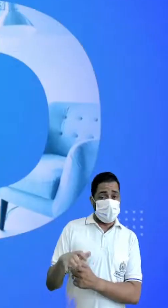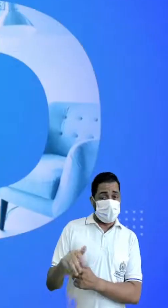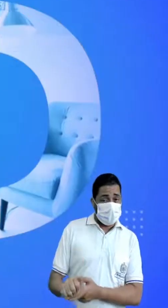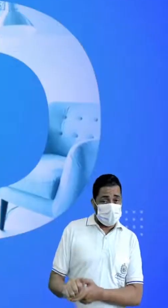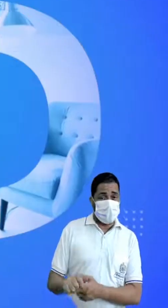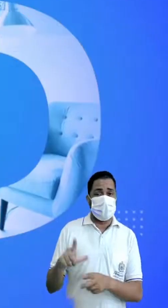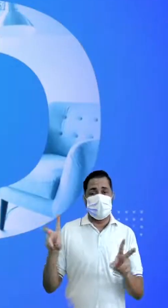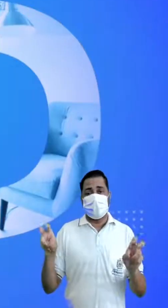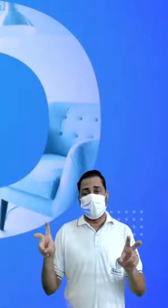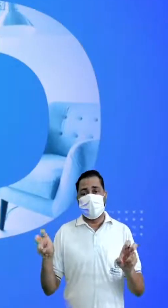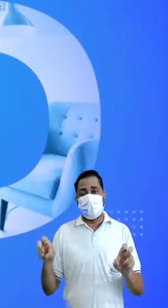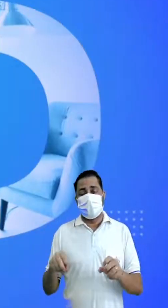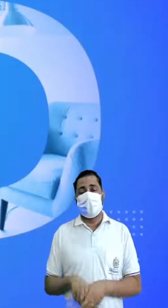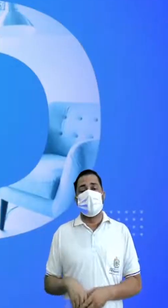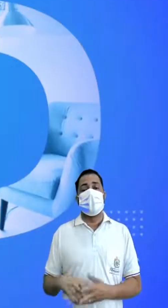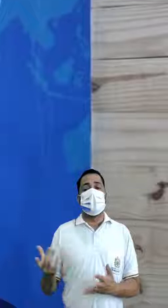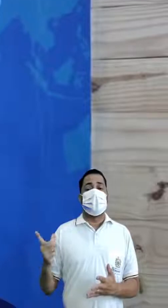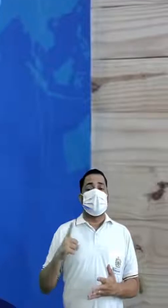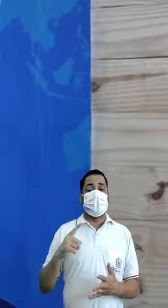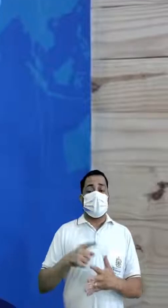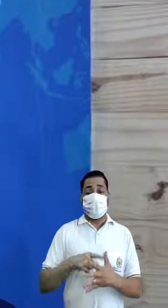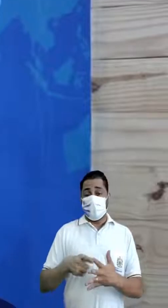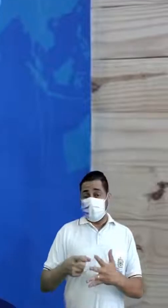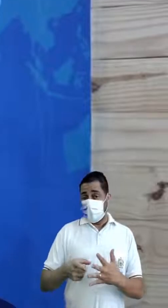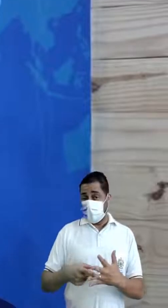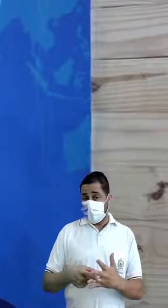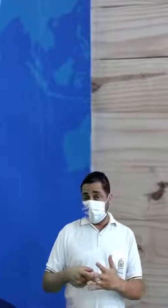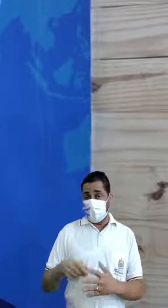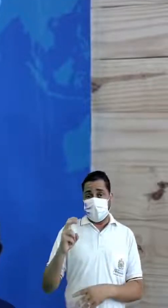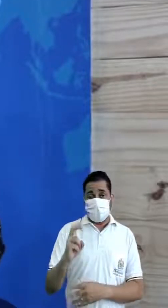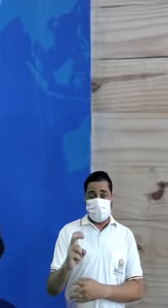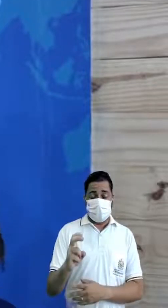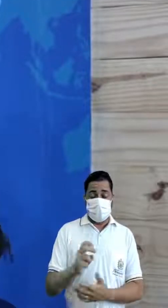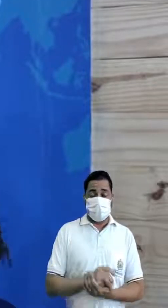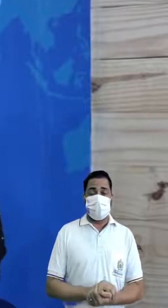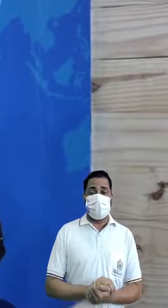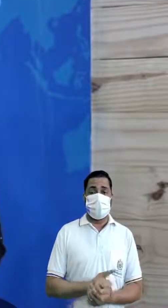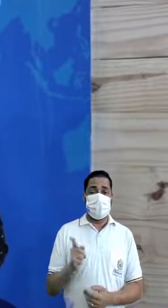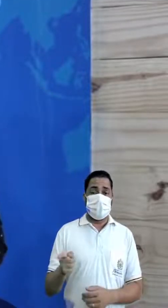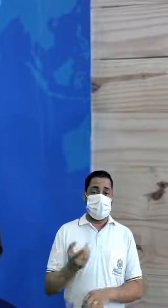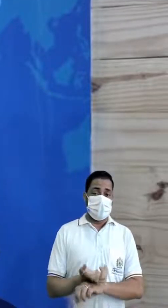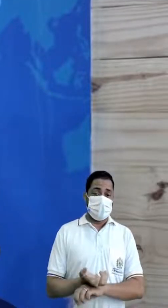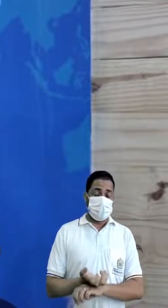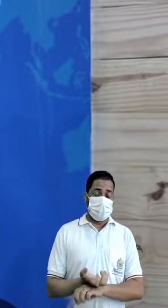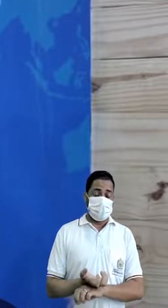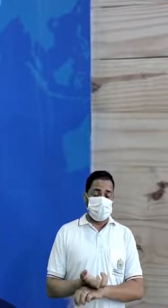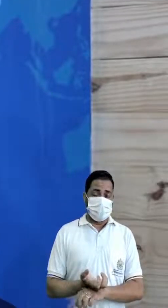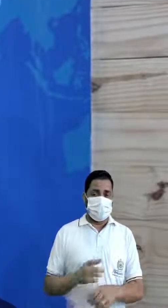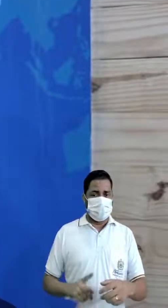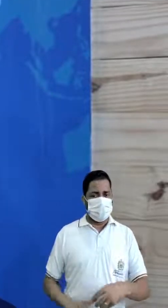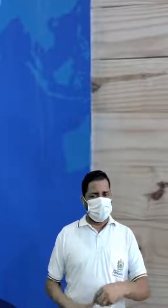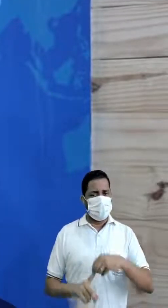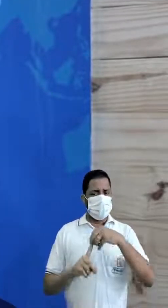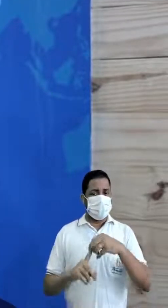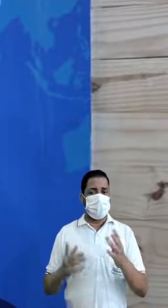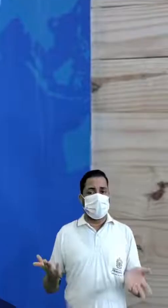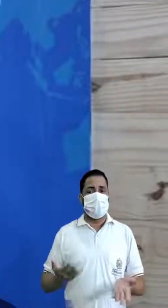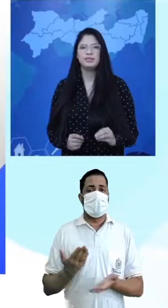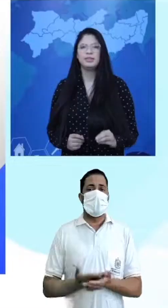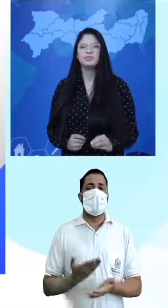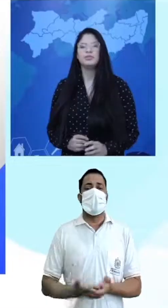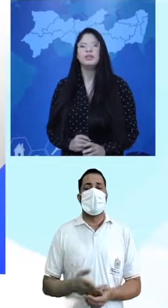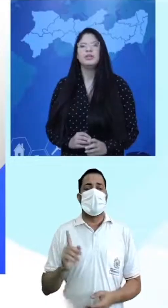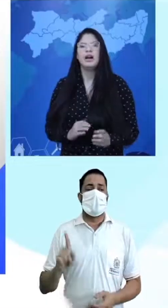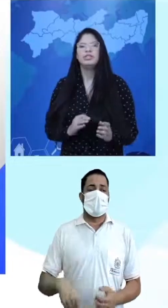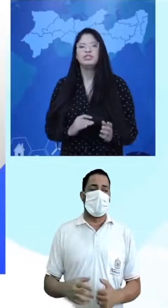rege a competência 5 desta disciplina. Então, os principais tópicos que vamos abordar na aula de hoje